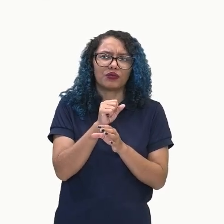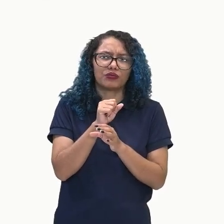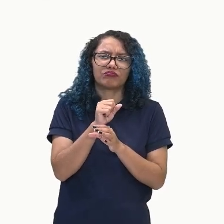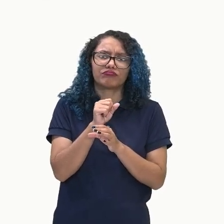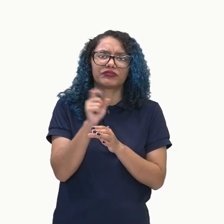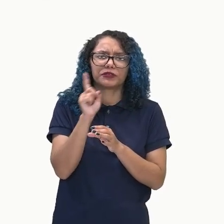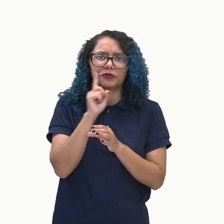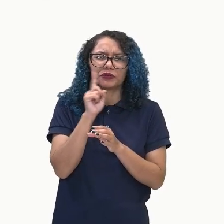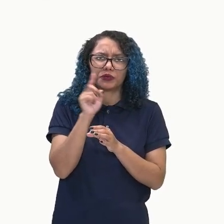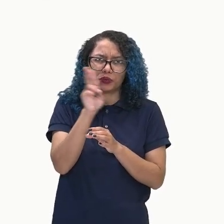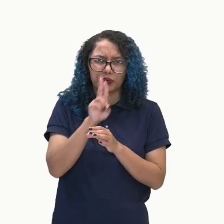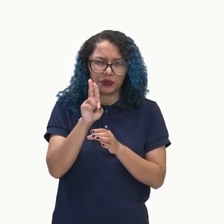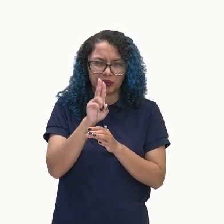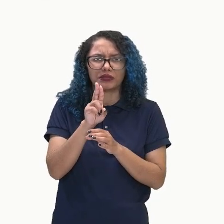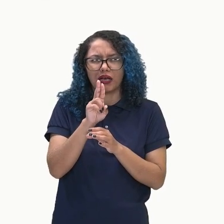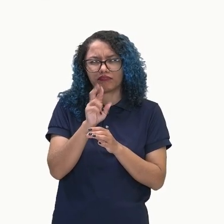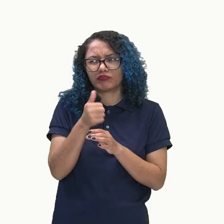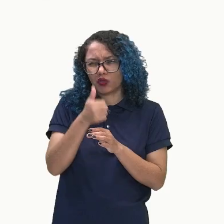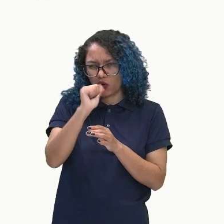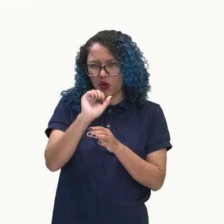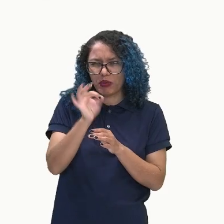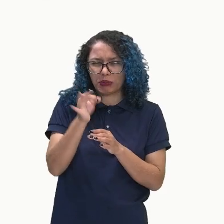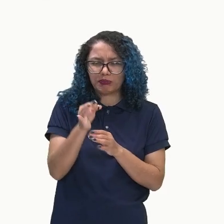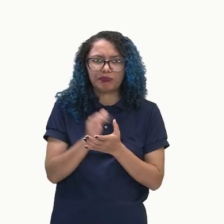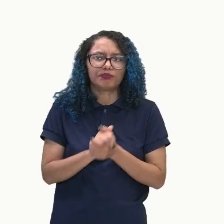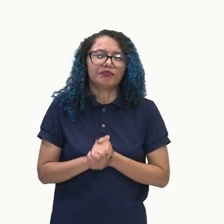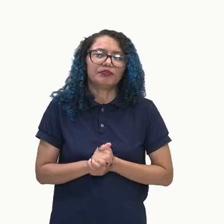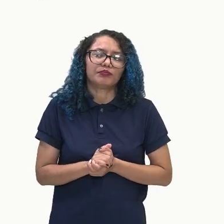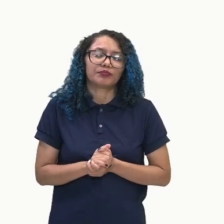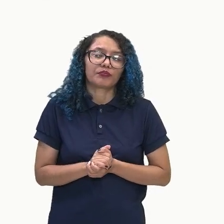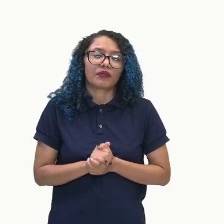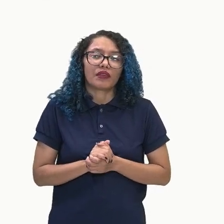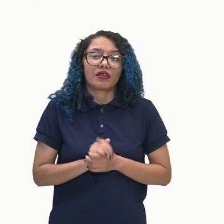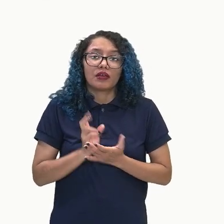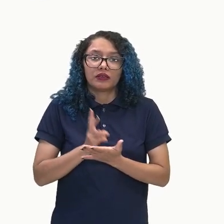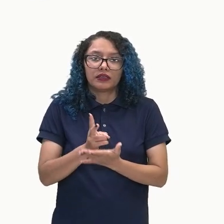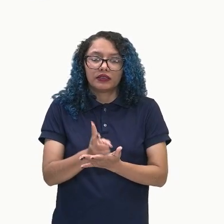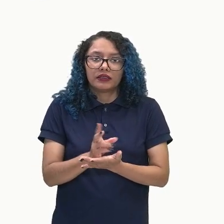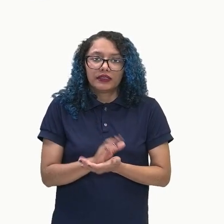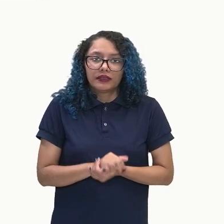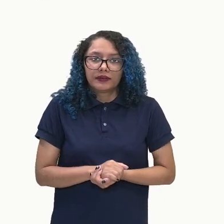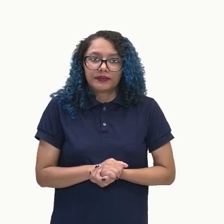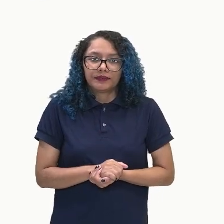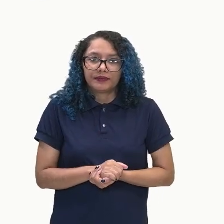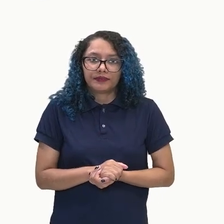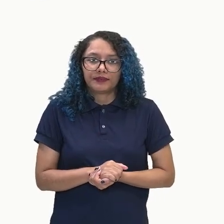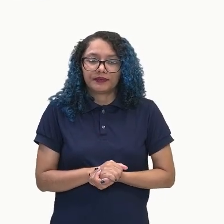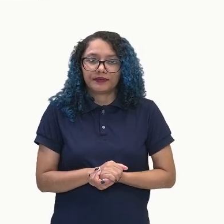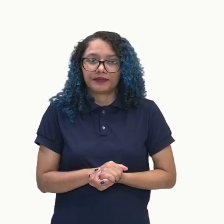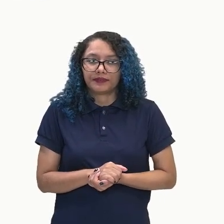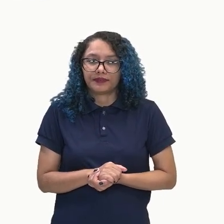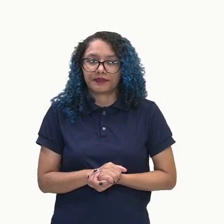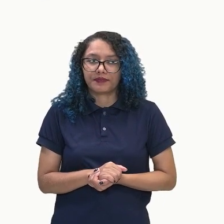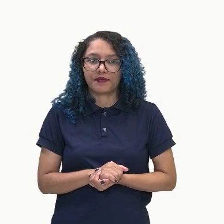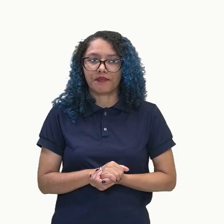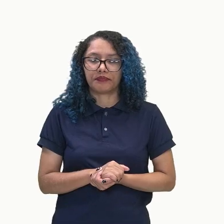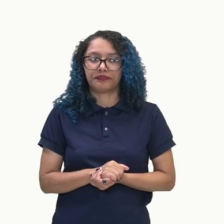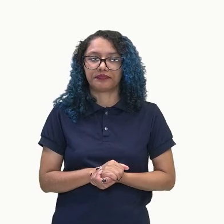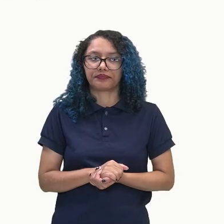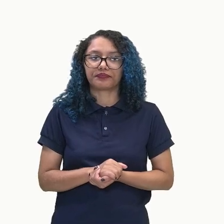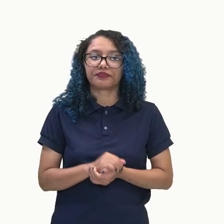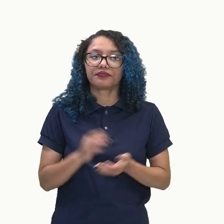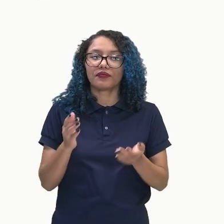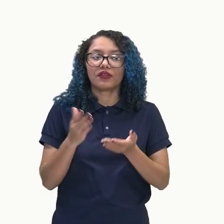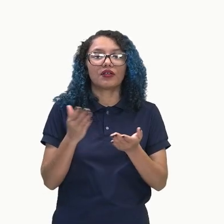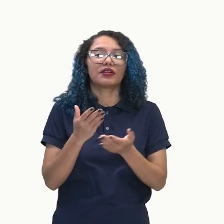no nosso dia a dia. Mas avançando então aqui na nossa aula, para que a gente não perca nenhum detalhe, vamos então falar aí